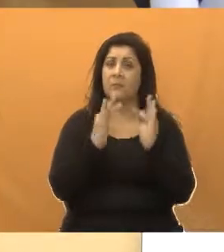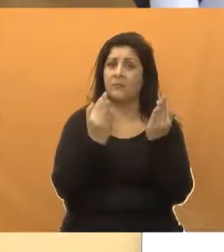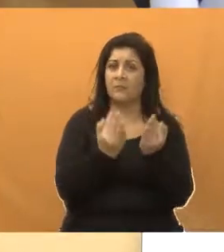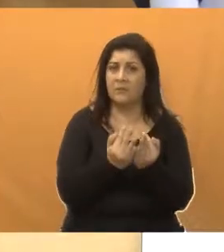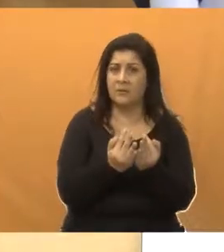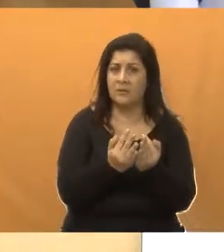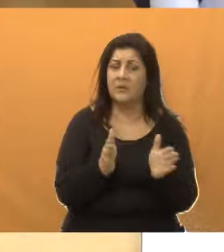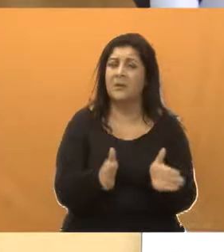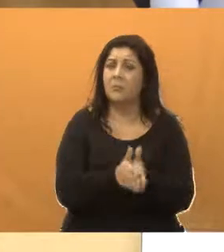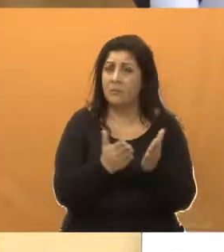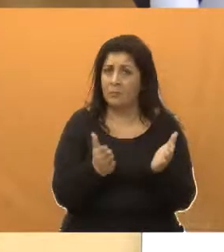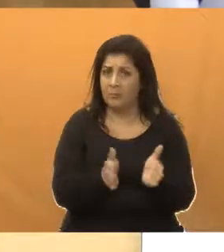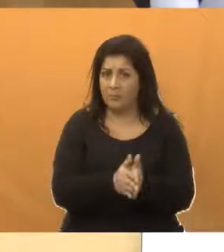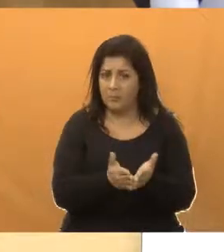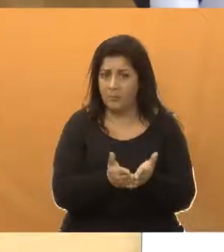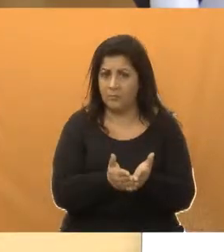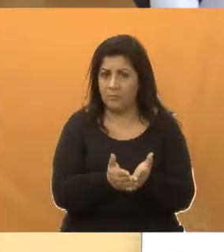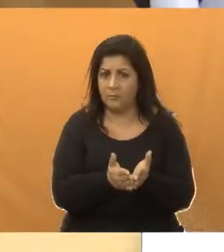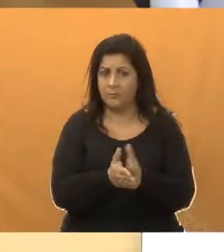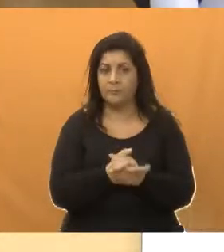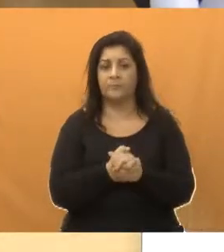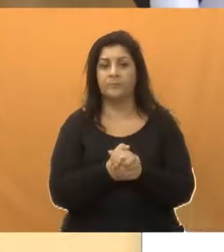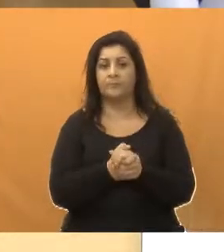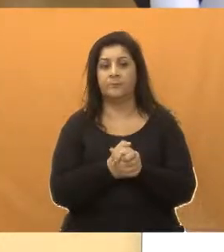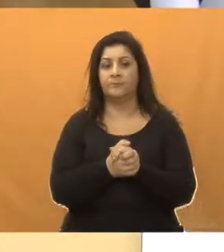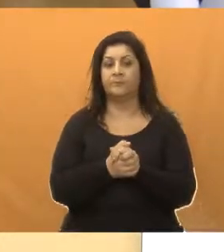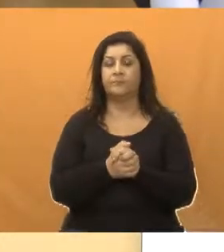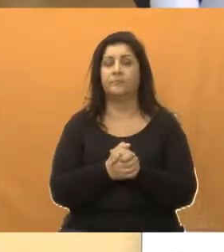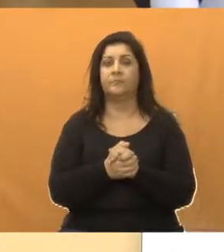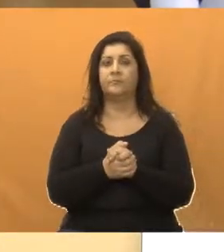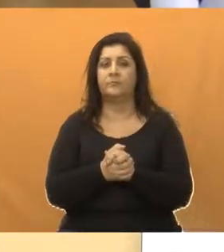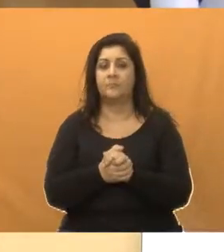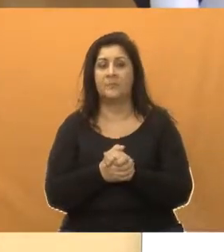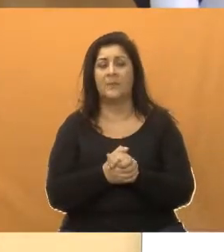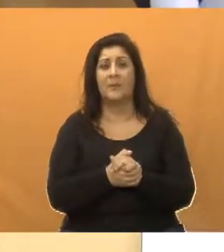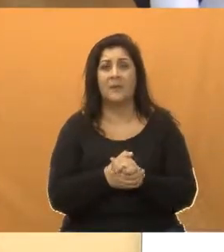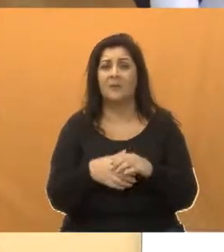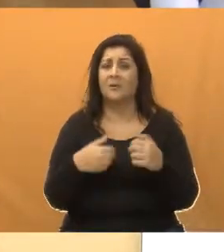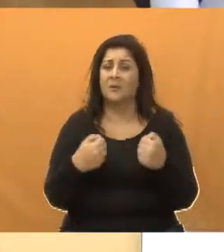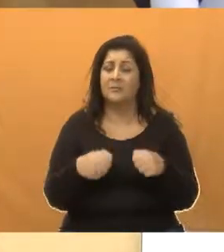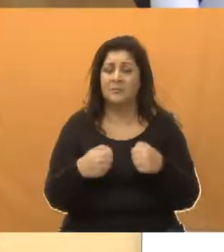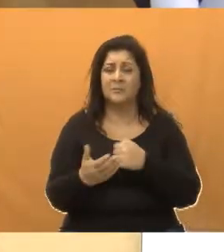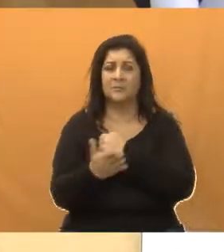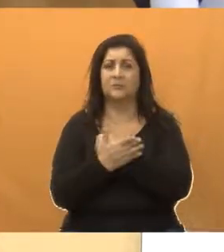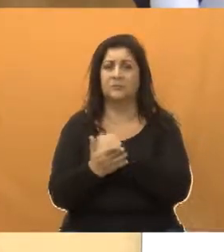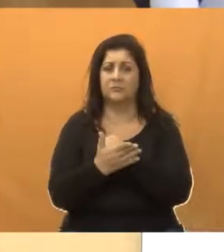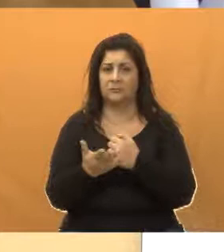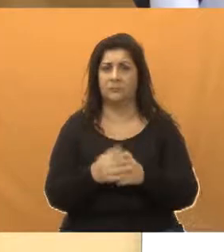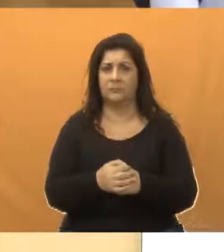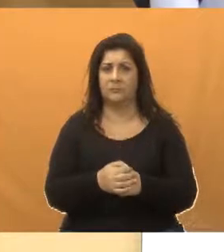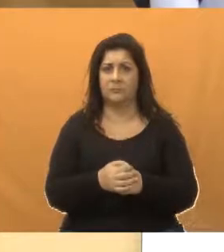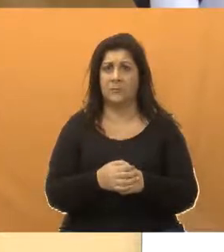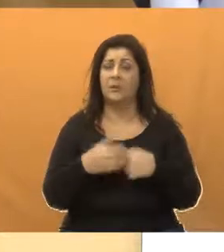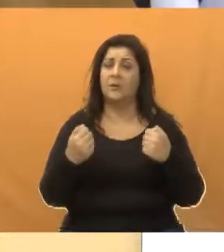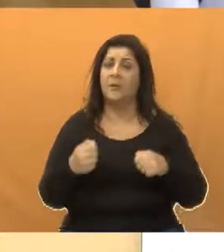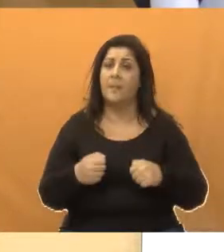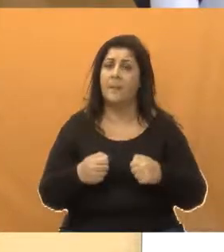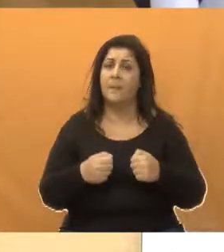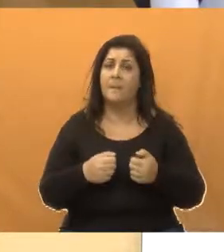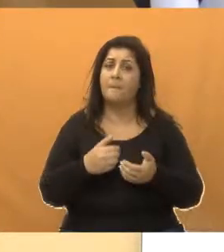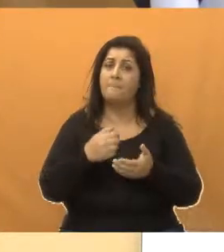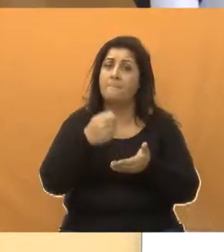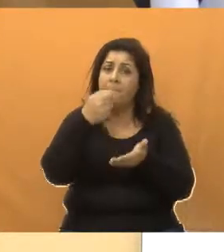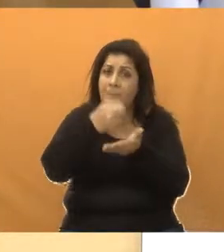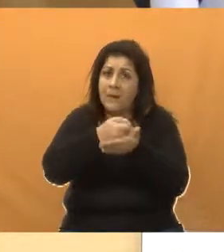que se enquadrem nesse quesito social, nessa carência econômica, que possam pagar um